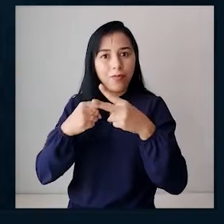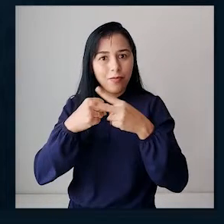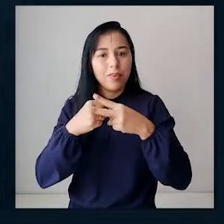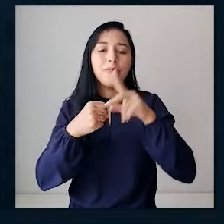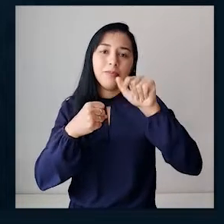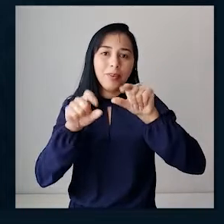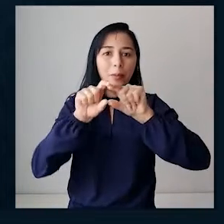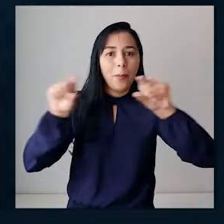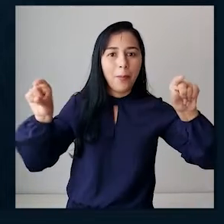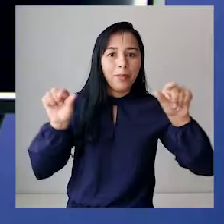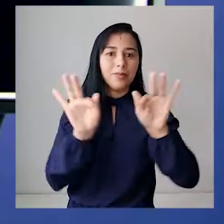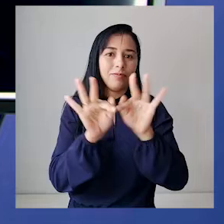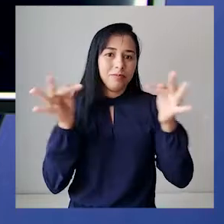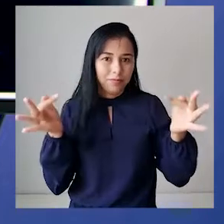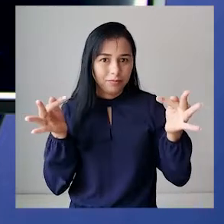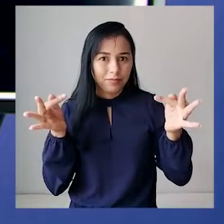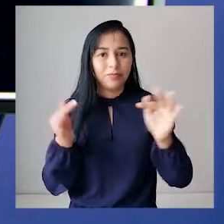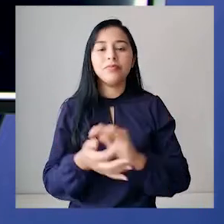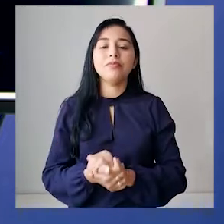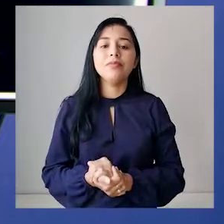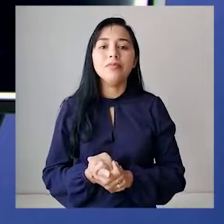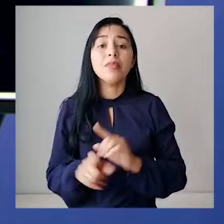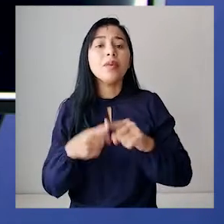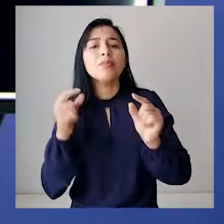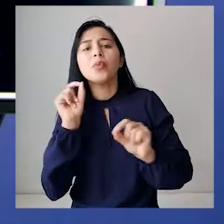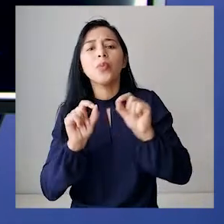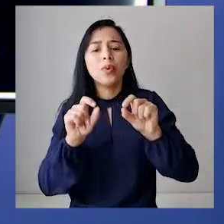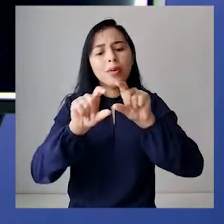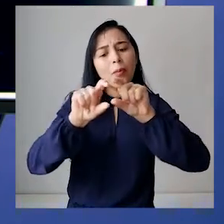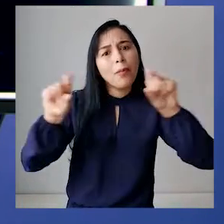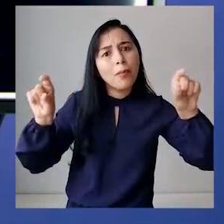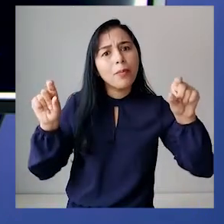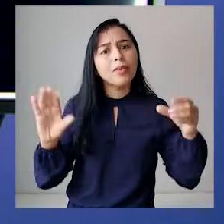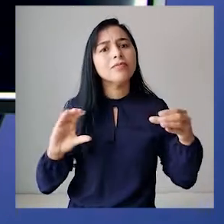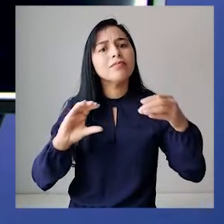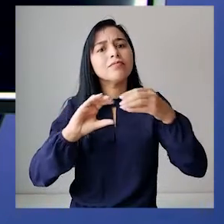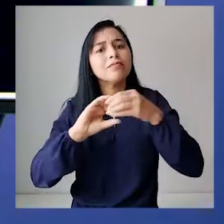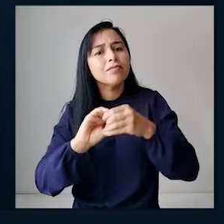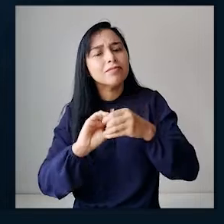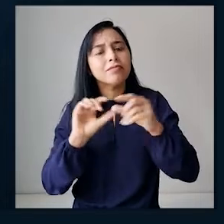de período simples. Agora, o que é um período composto?